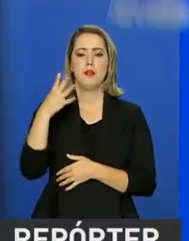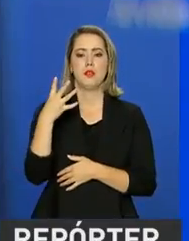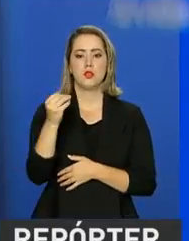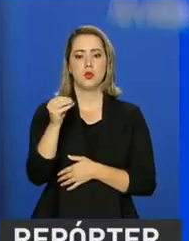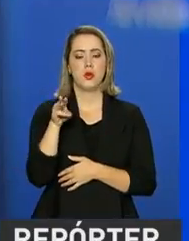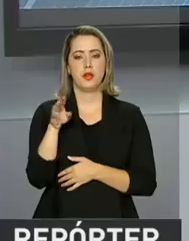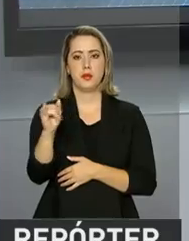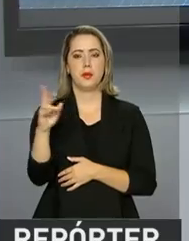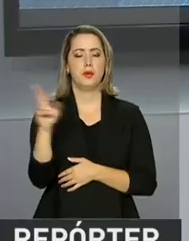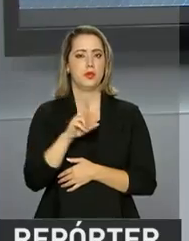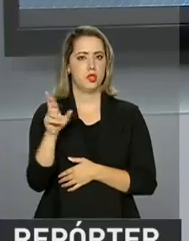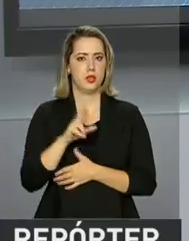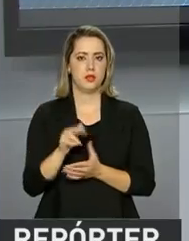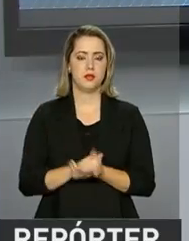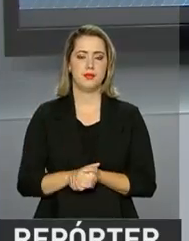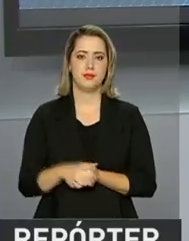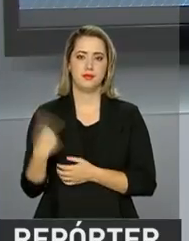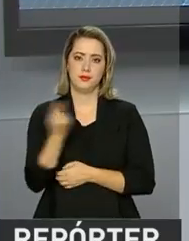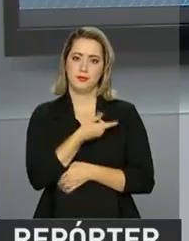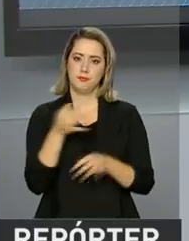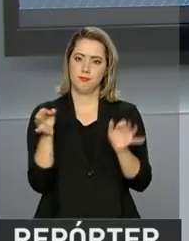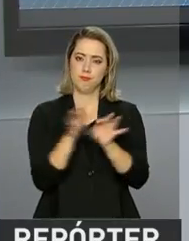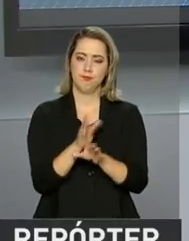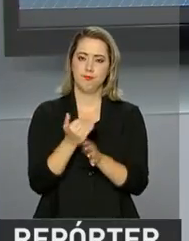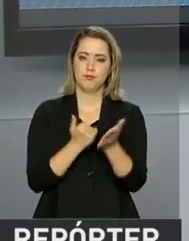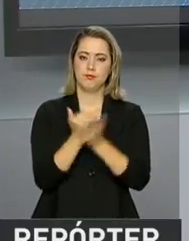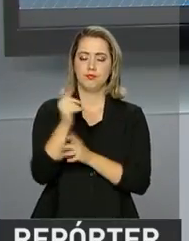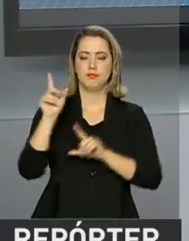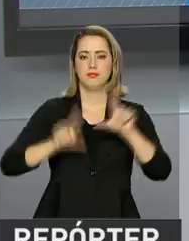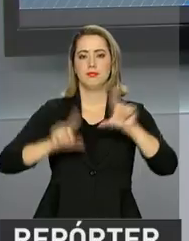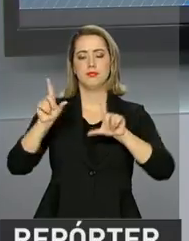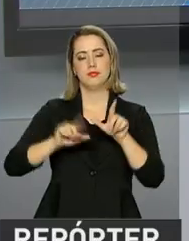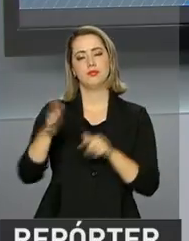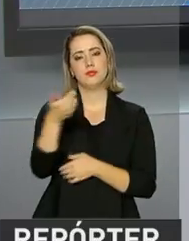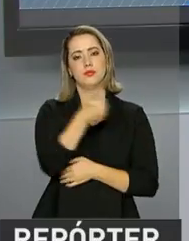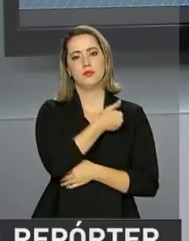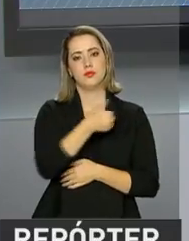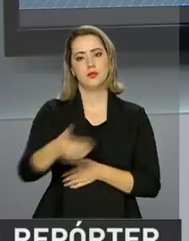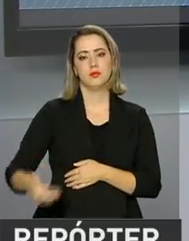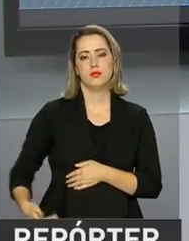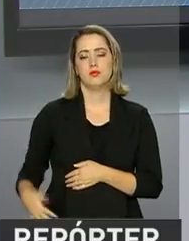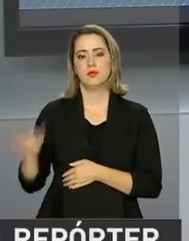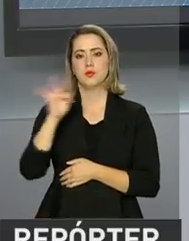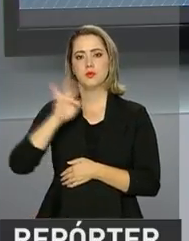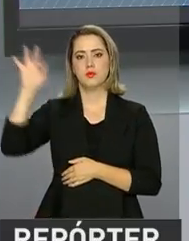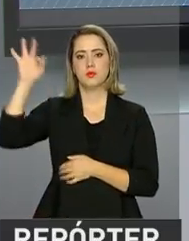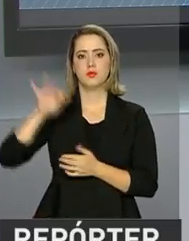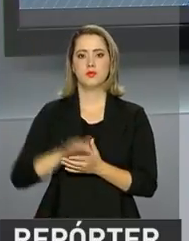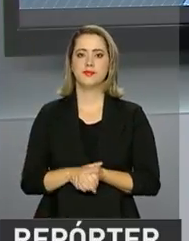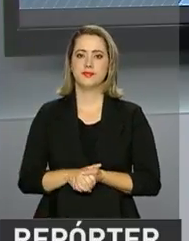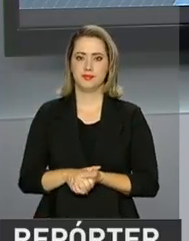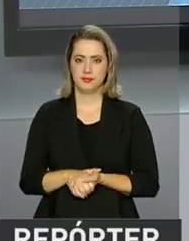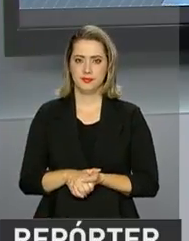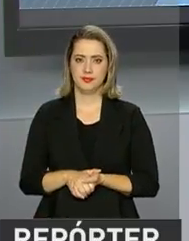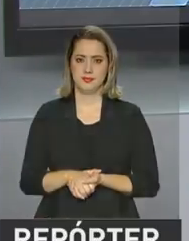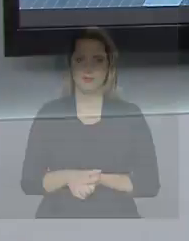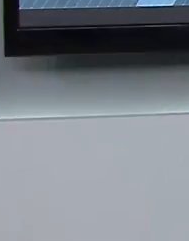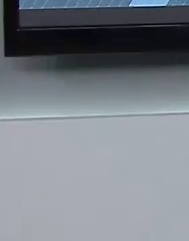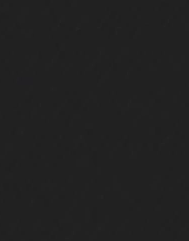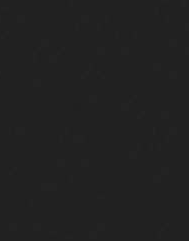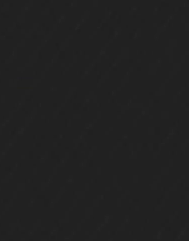de reais e nós ficamos por aqui continue com a gente aqui na nbr a tv do governo federal